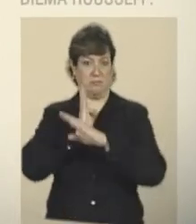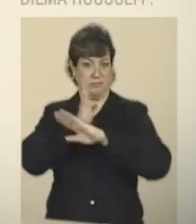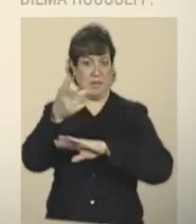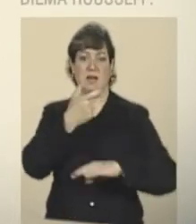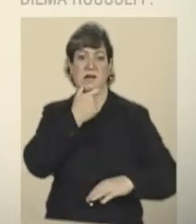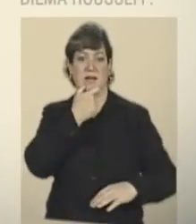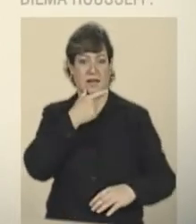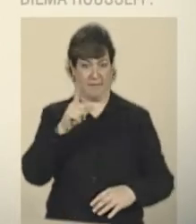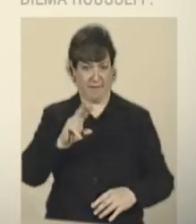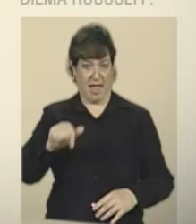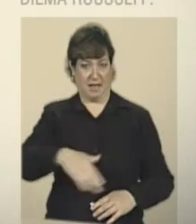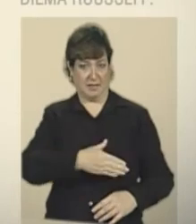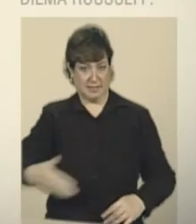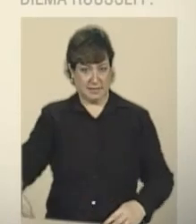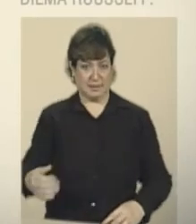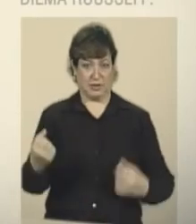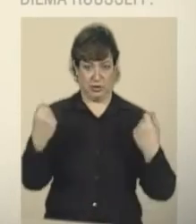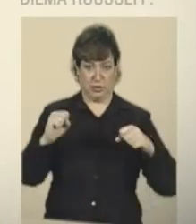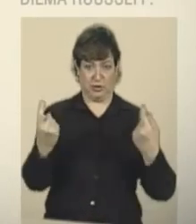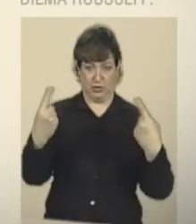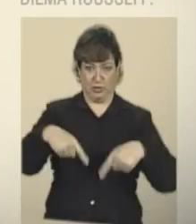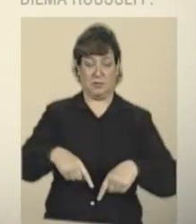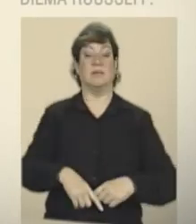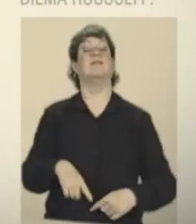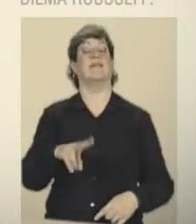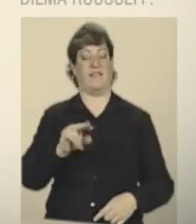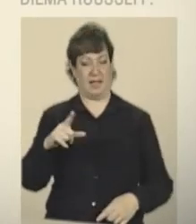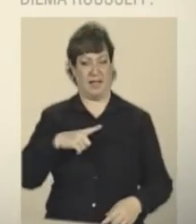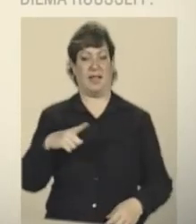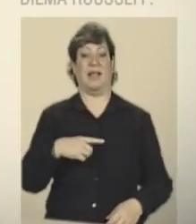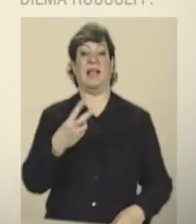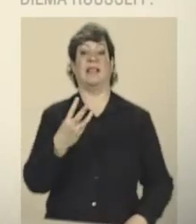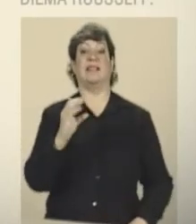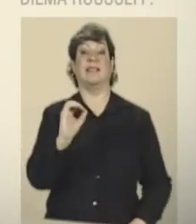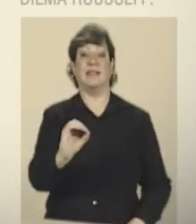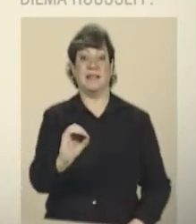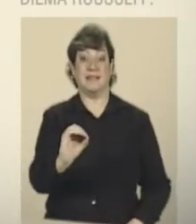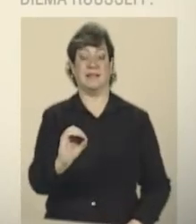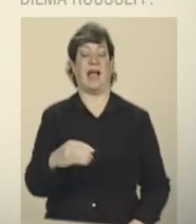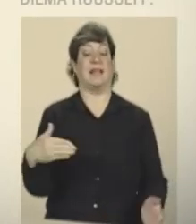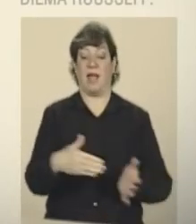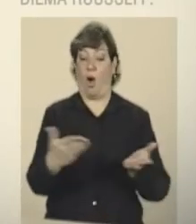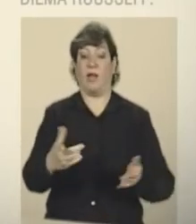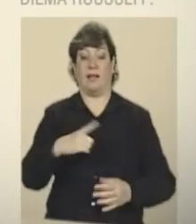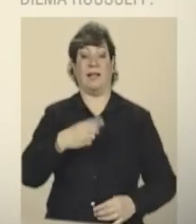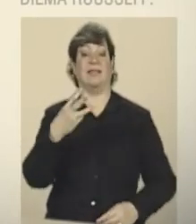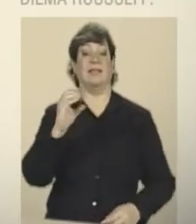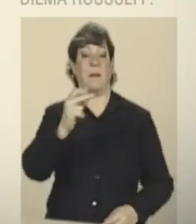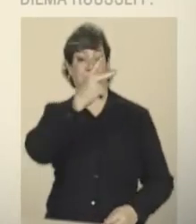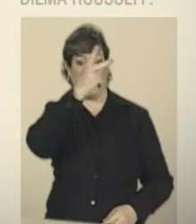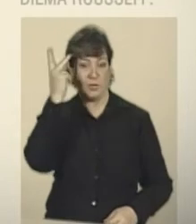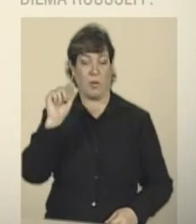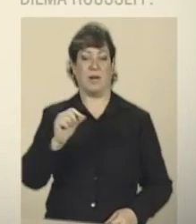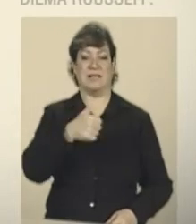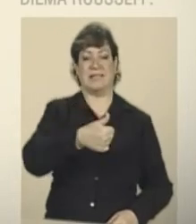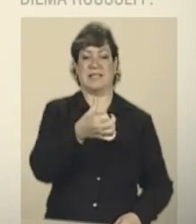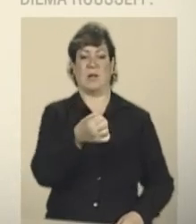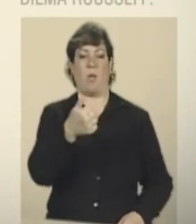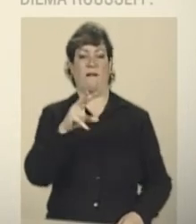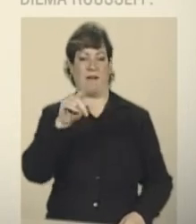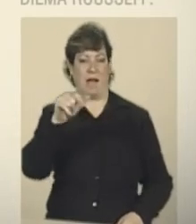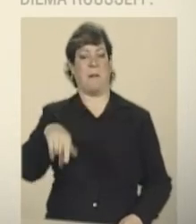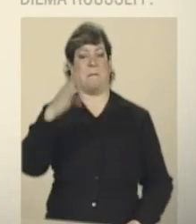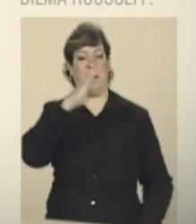sim Lúcia até agora temos 30 bolsistas entre a 161 vagas que o